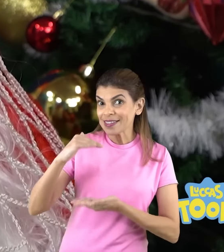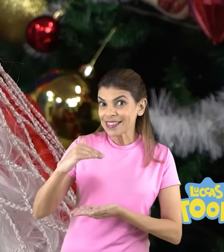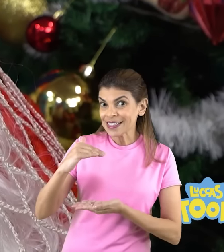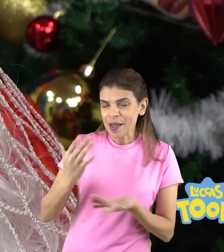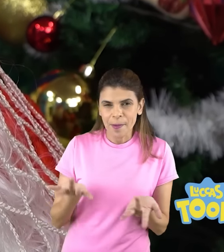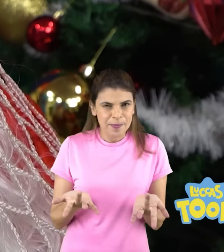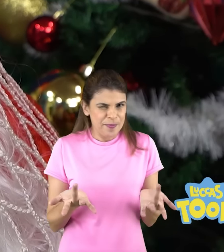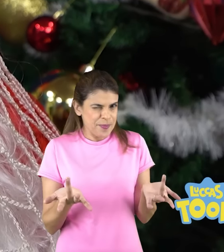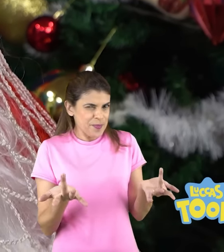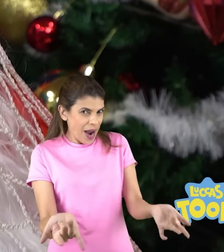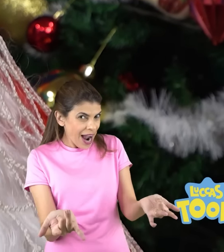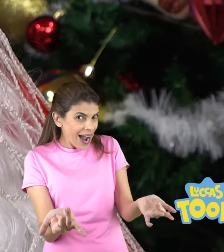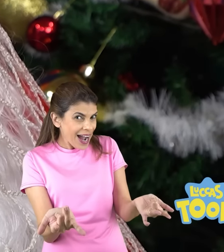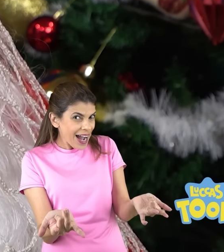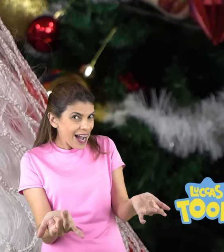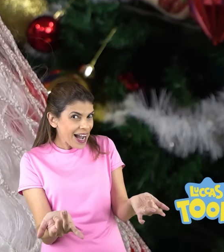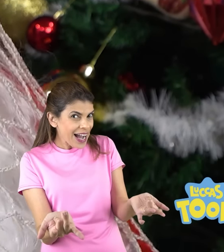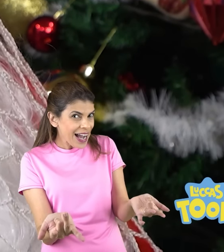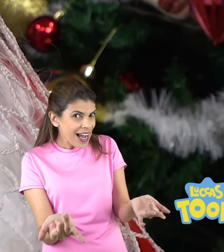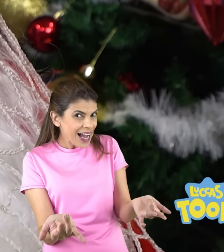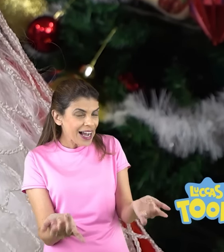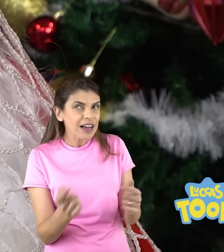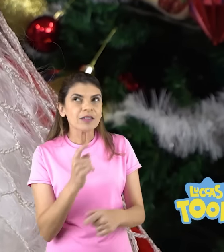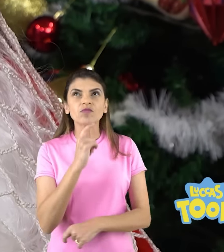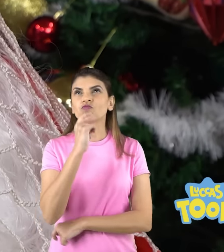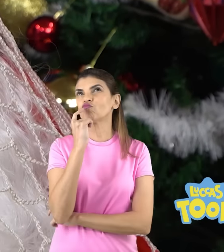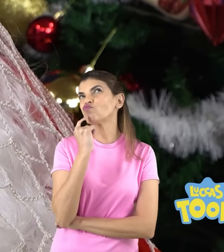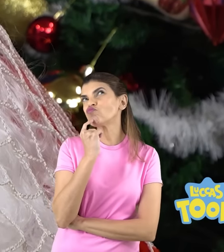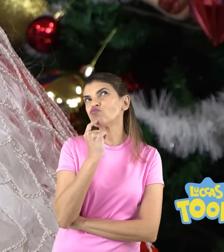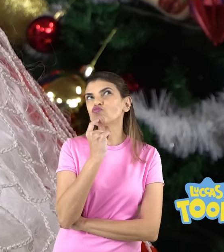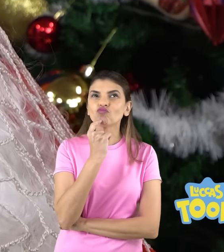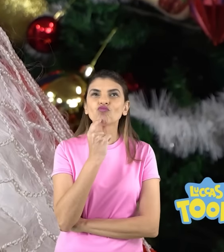Is it a dinosaur? A bear-aranha?